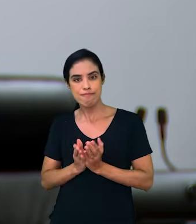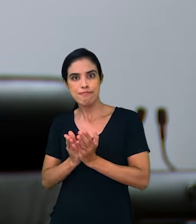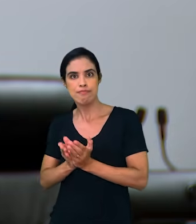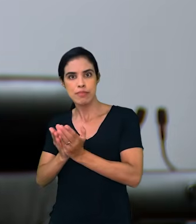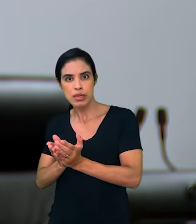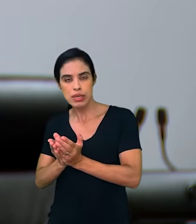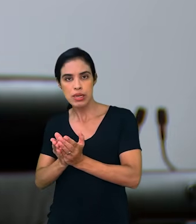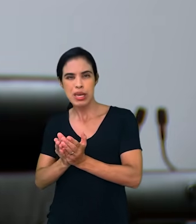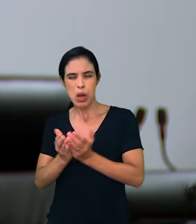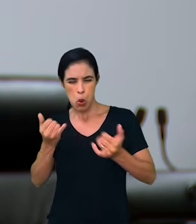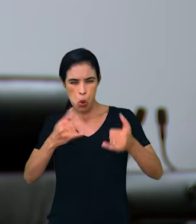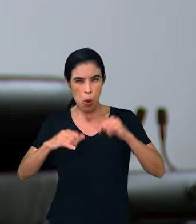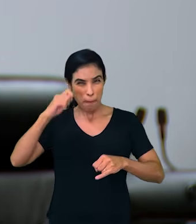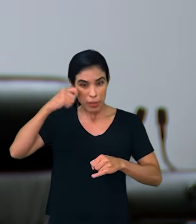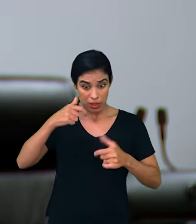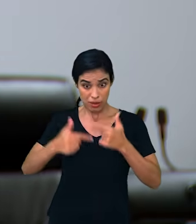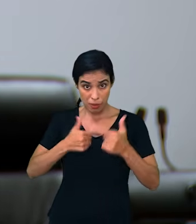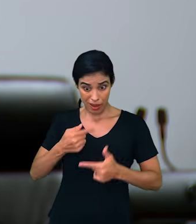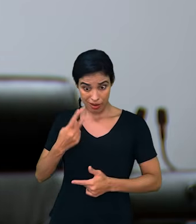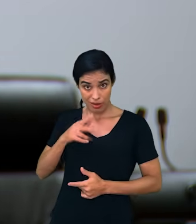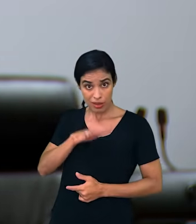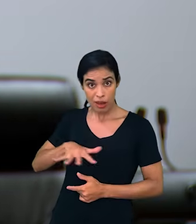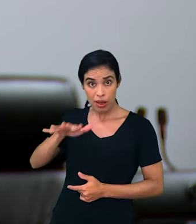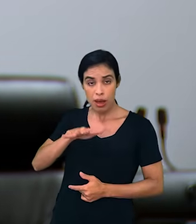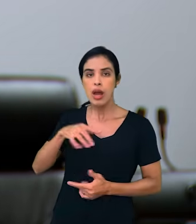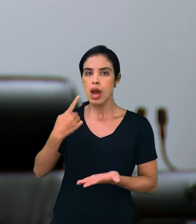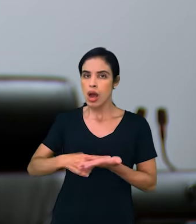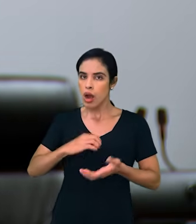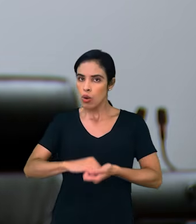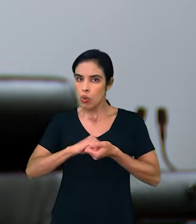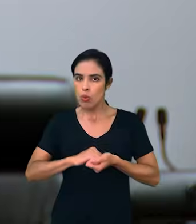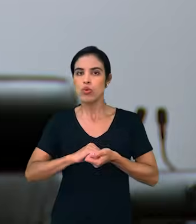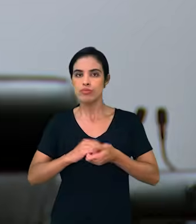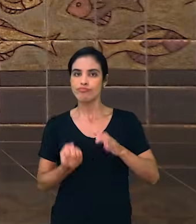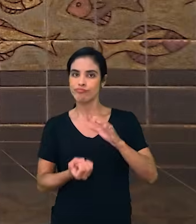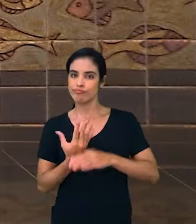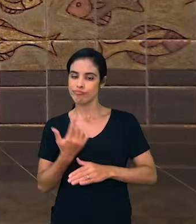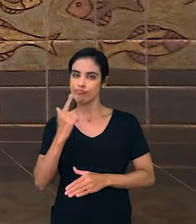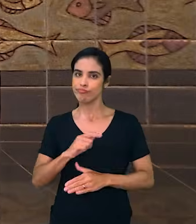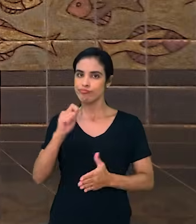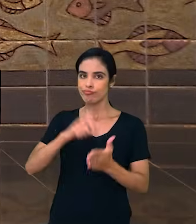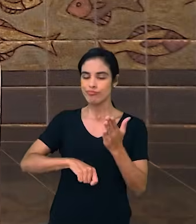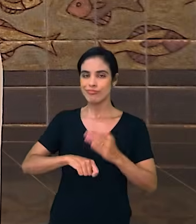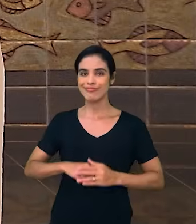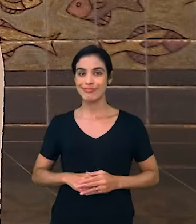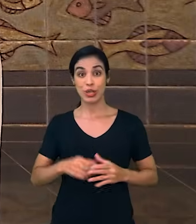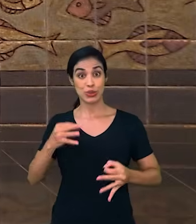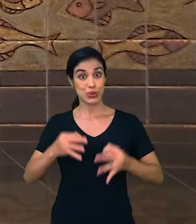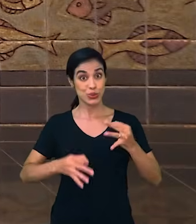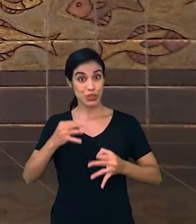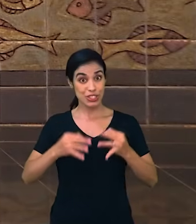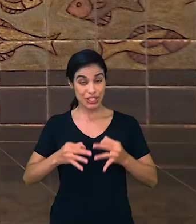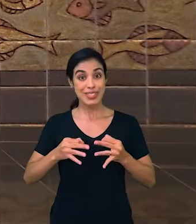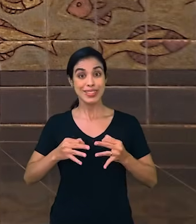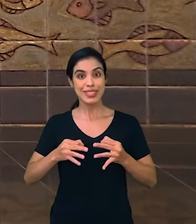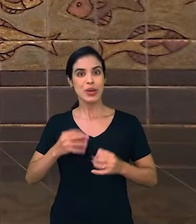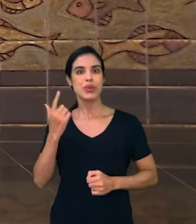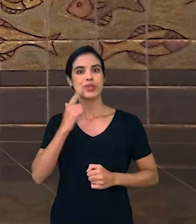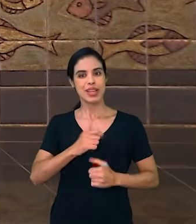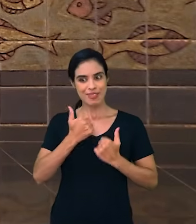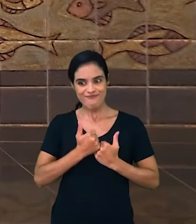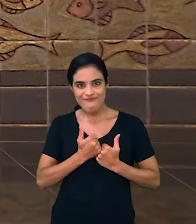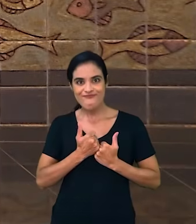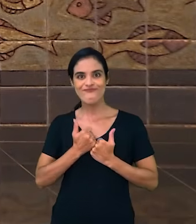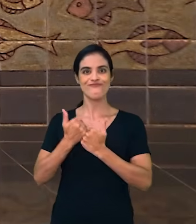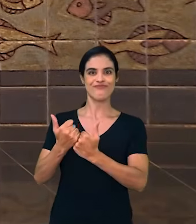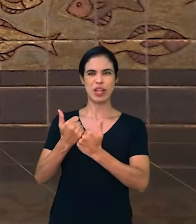foram algumas das categorias que tiveram acordos homologados pelo tribunal. E a Justiça do Trabalho mais perto de quem precisa. Um